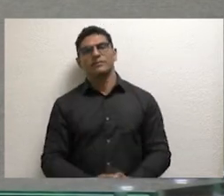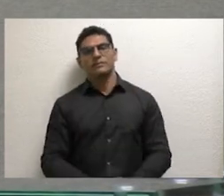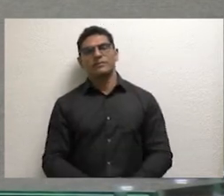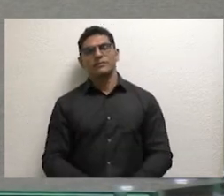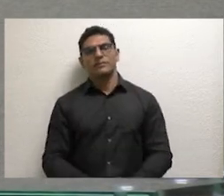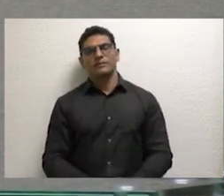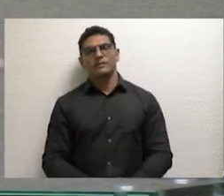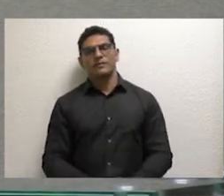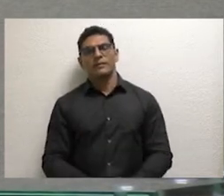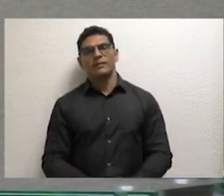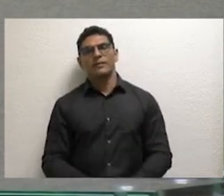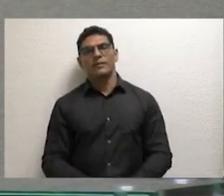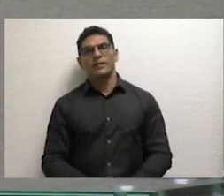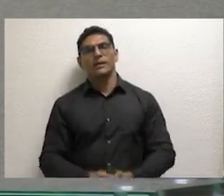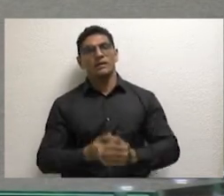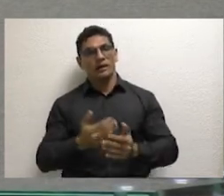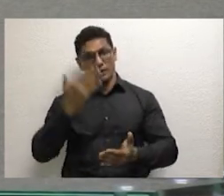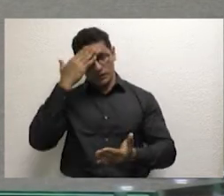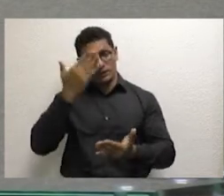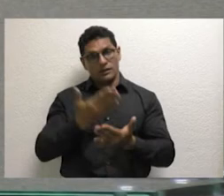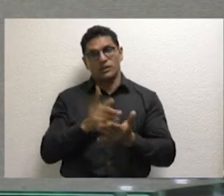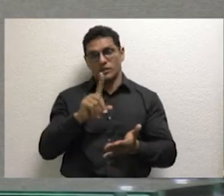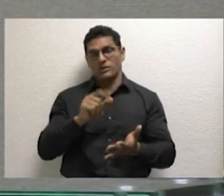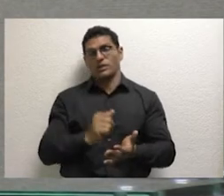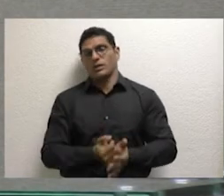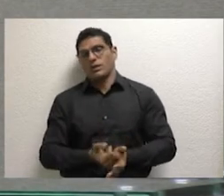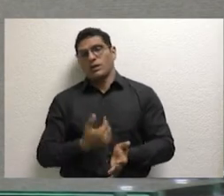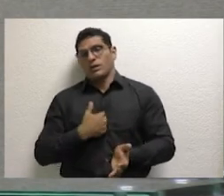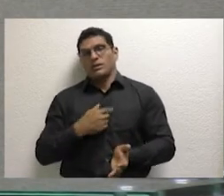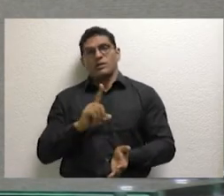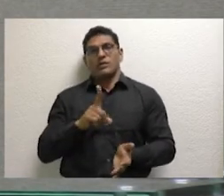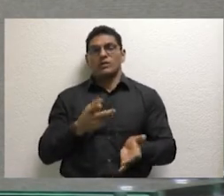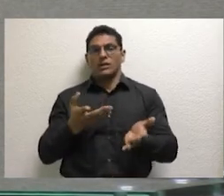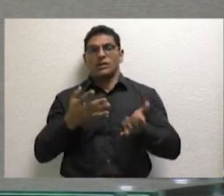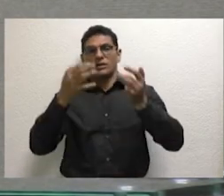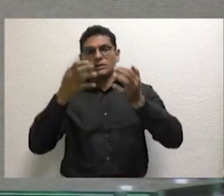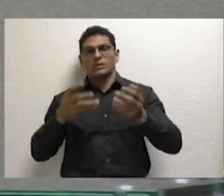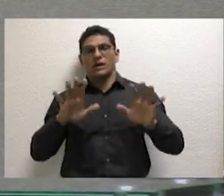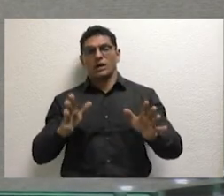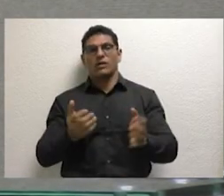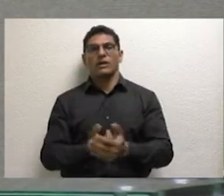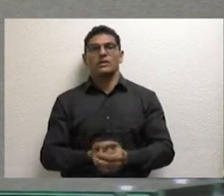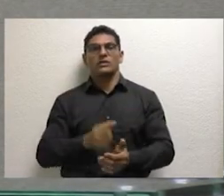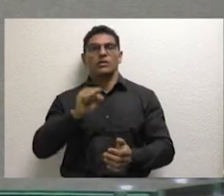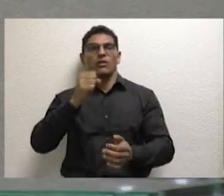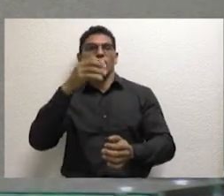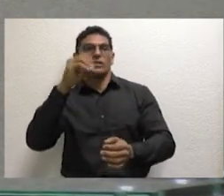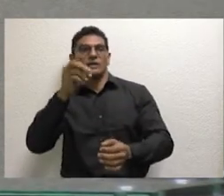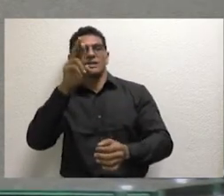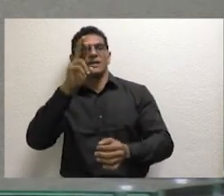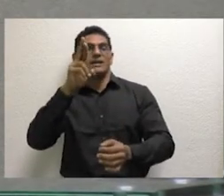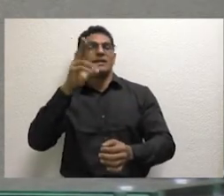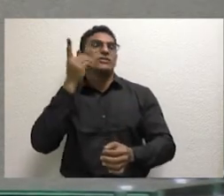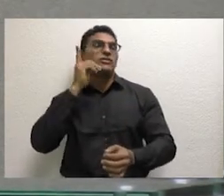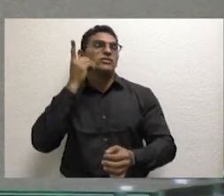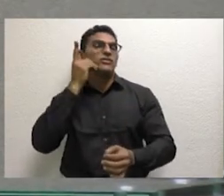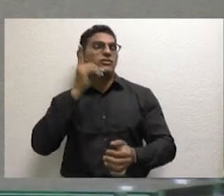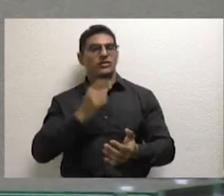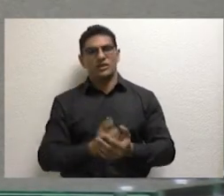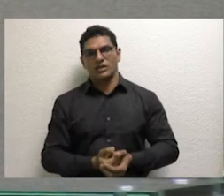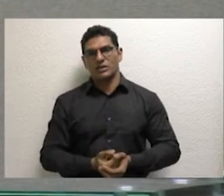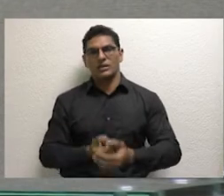e aqui acreditem eu não queria estar pautando o meu mandato nesses quase 80 dias do mandato de